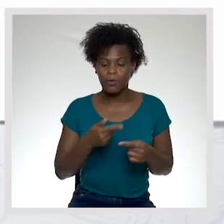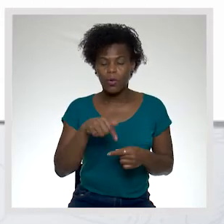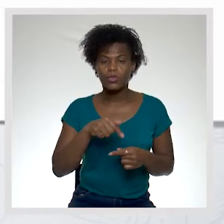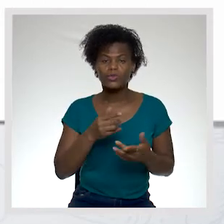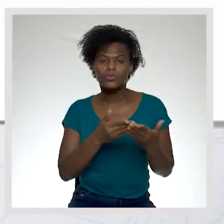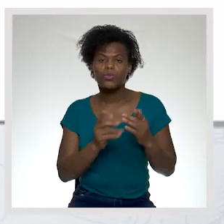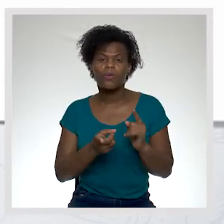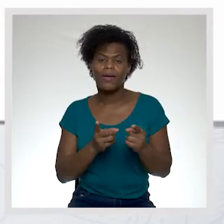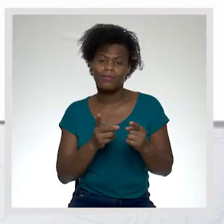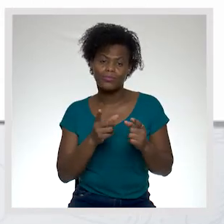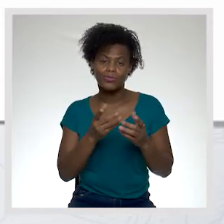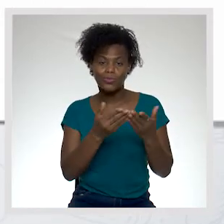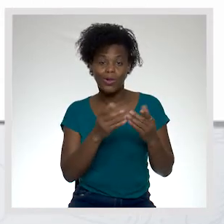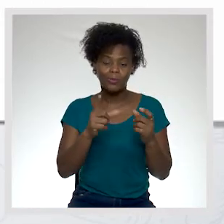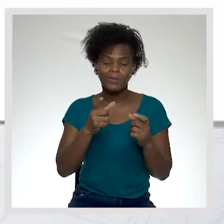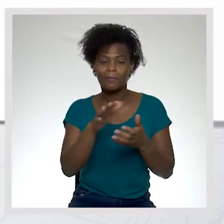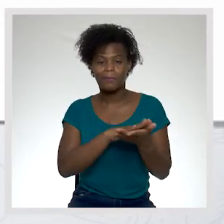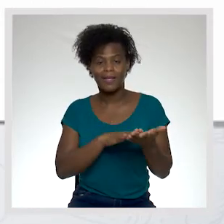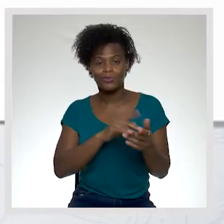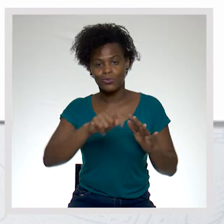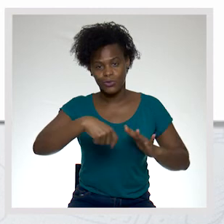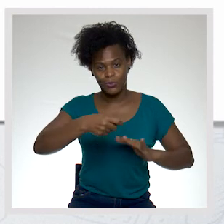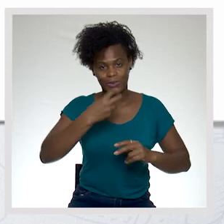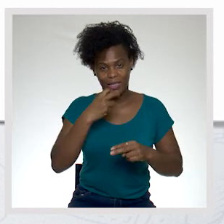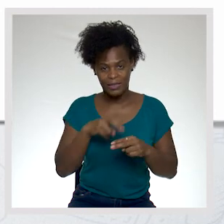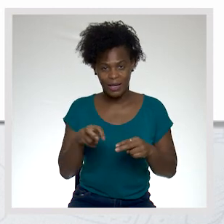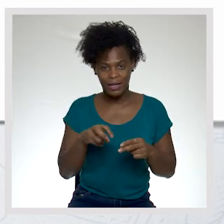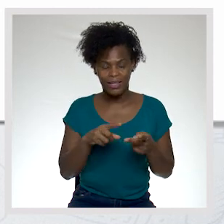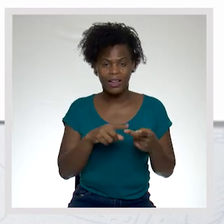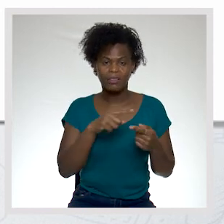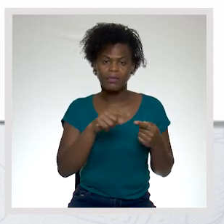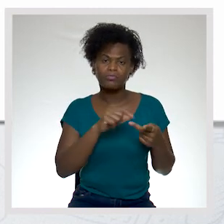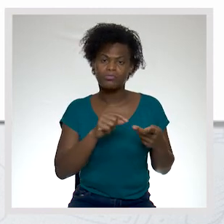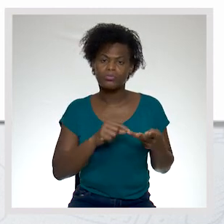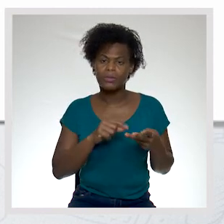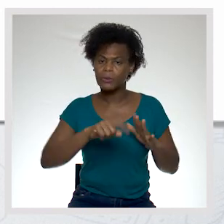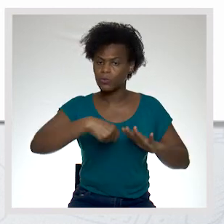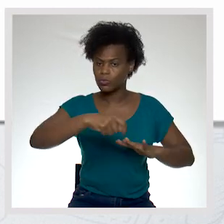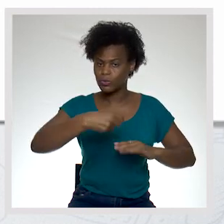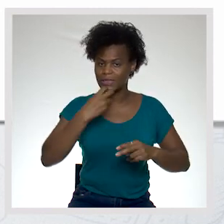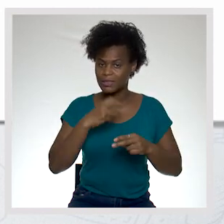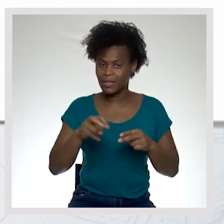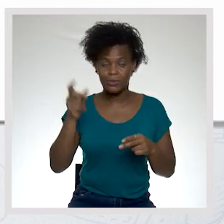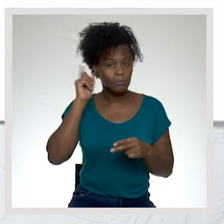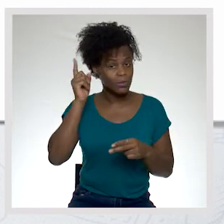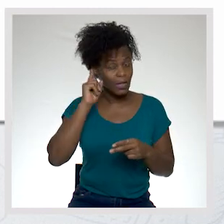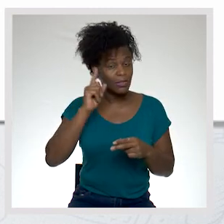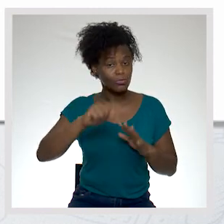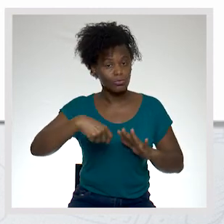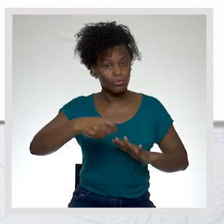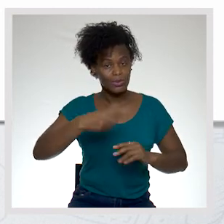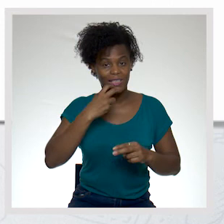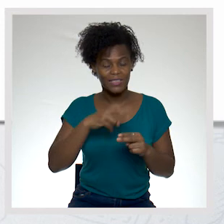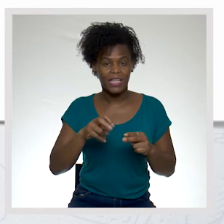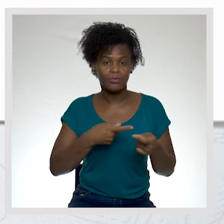Síntese. Estudamos o que hoje? Estudamos conceito básico de recursos energéticos, tipos de recursos energéticos, importância dos